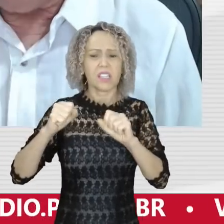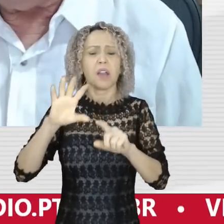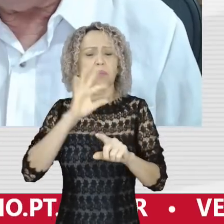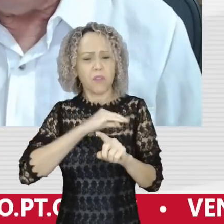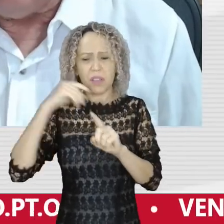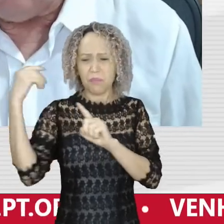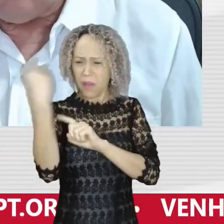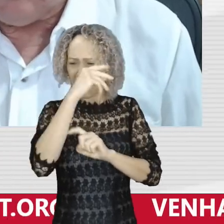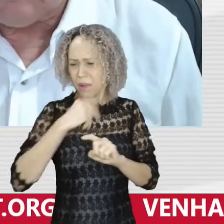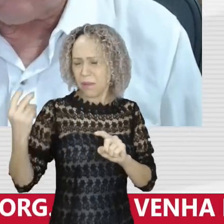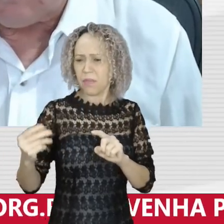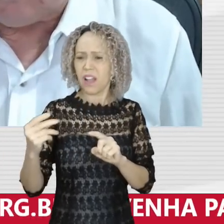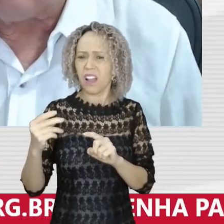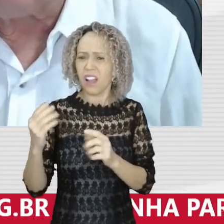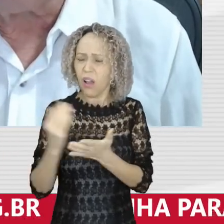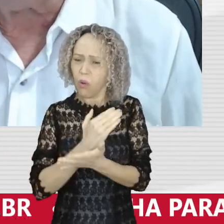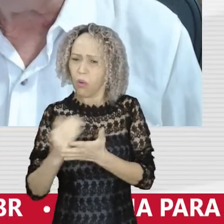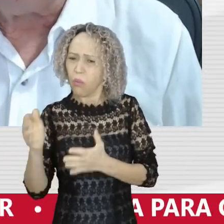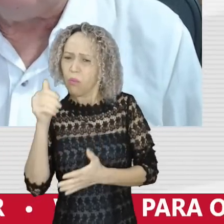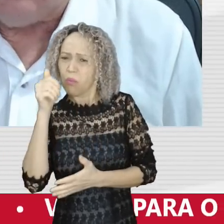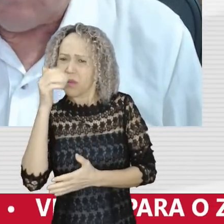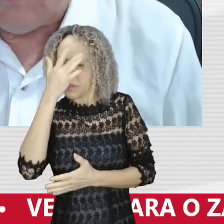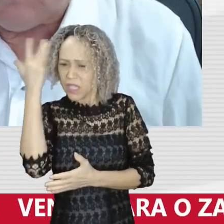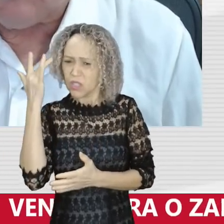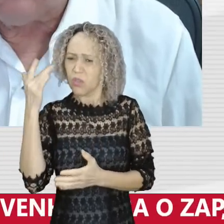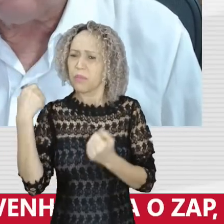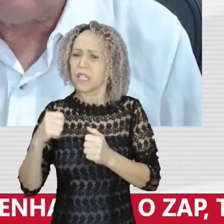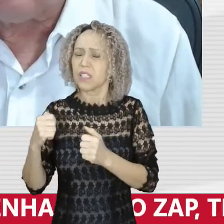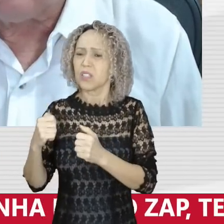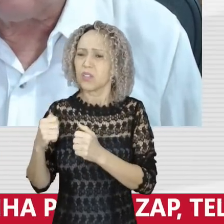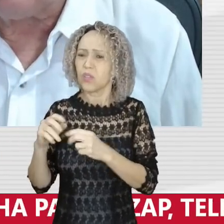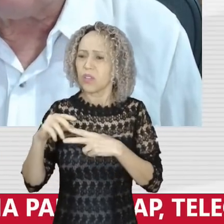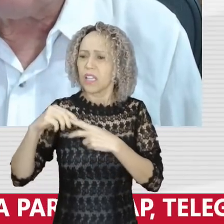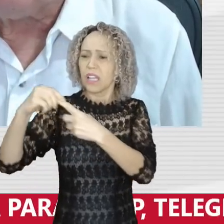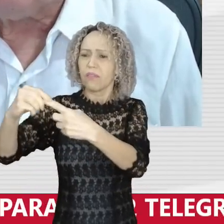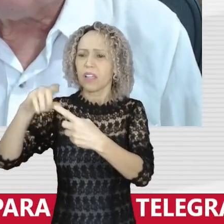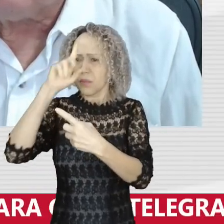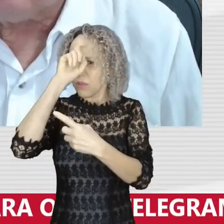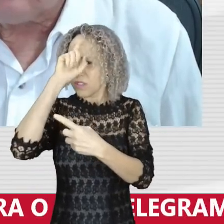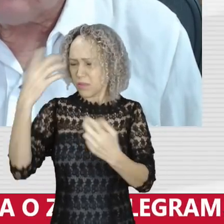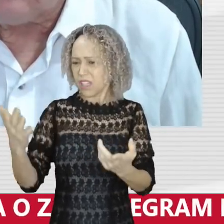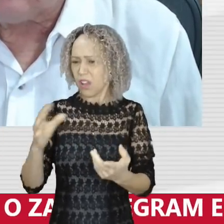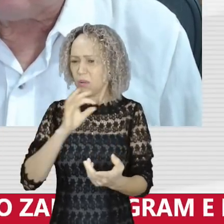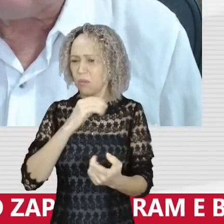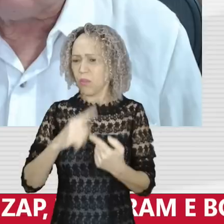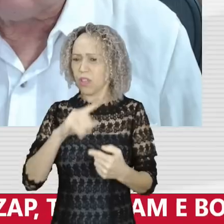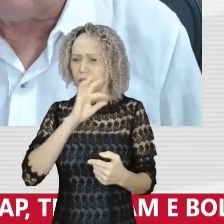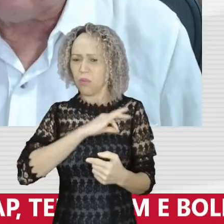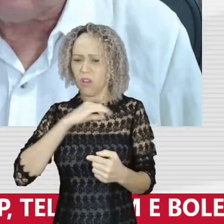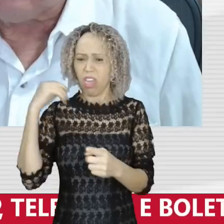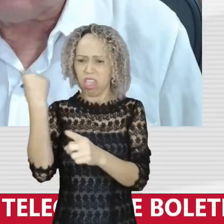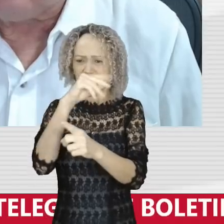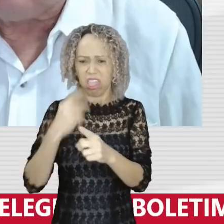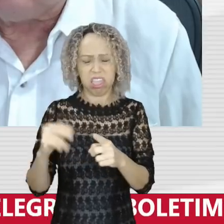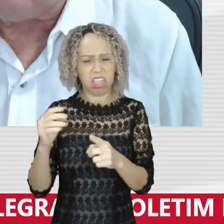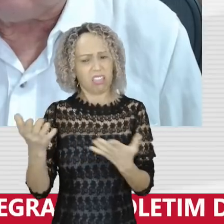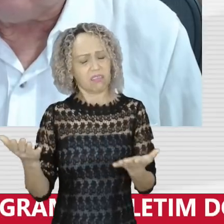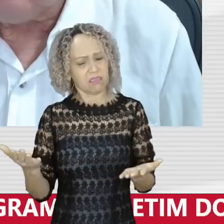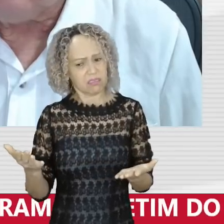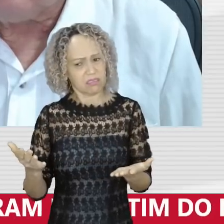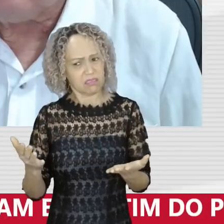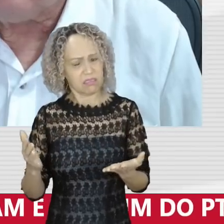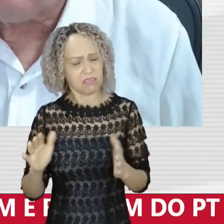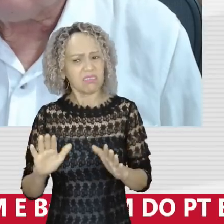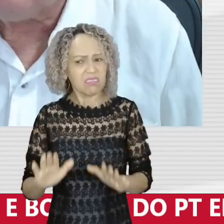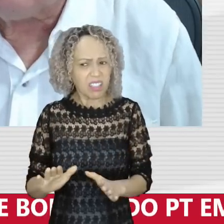na segunda-feira, quando começaram os bloqueios nas rodovias, eu estava em viagem e passei por essa situação, e é